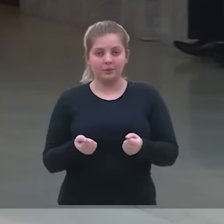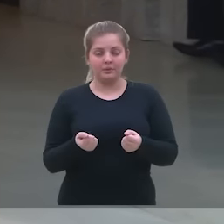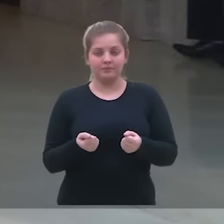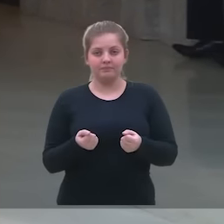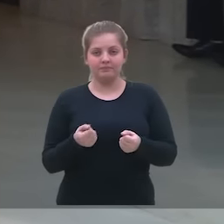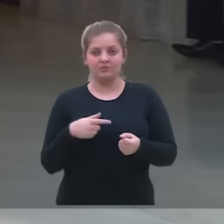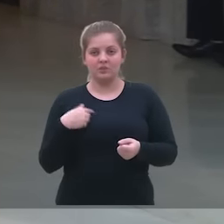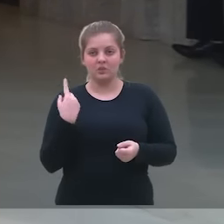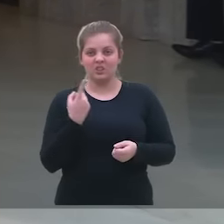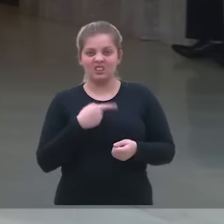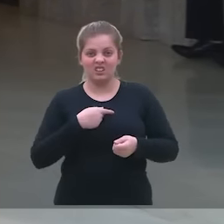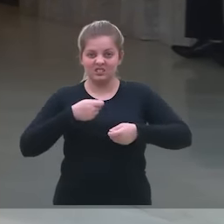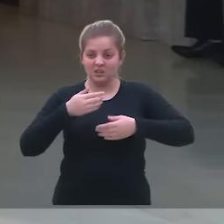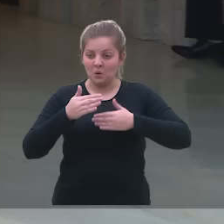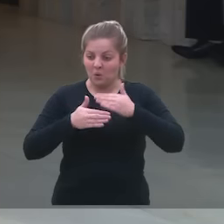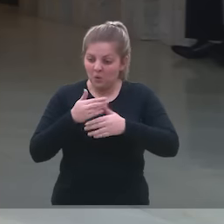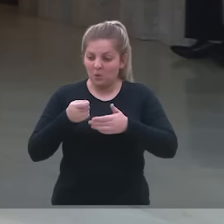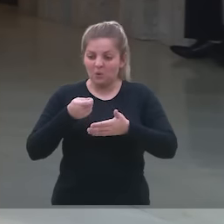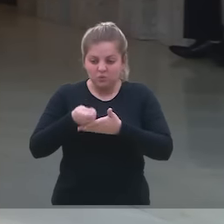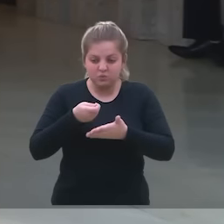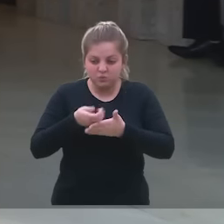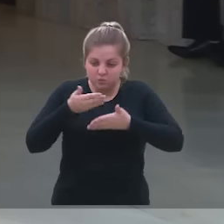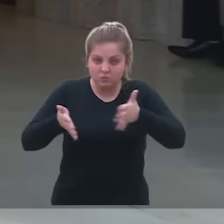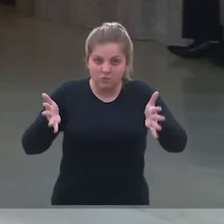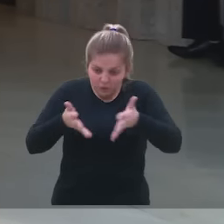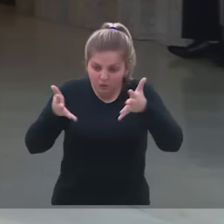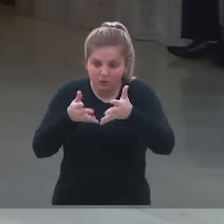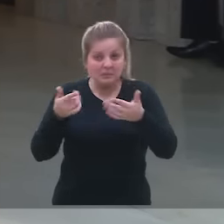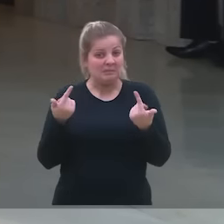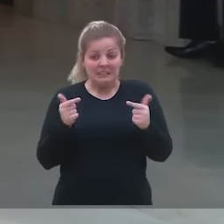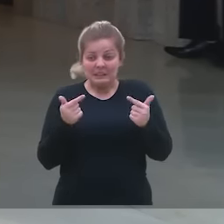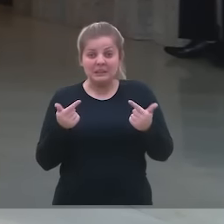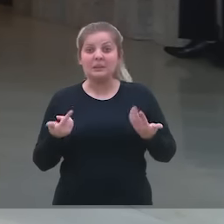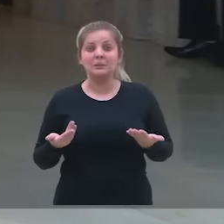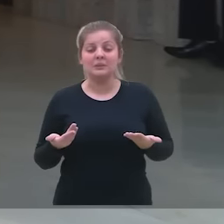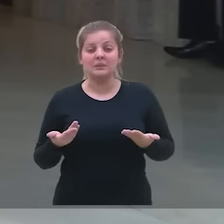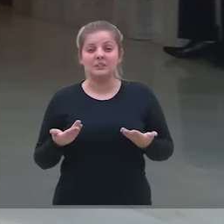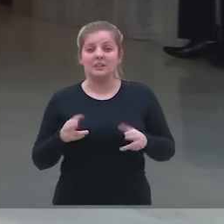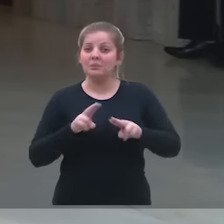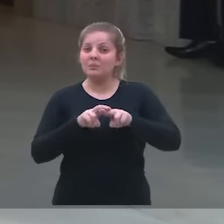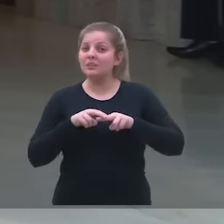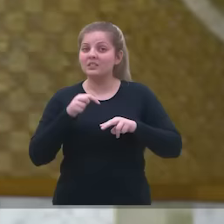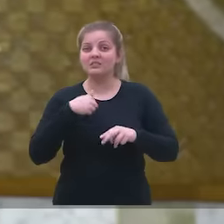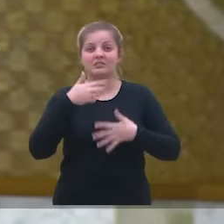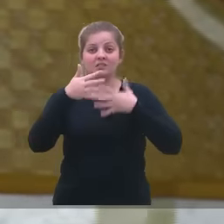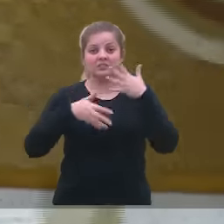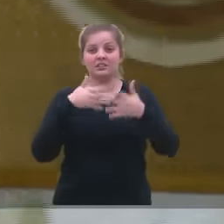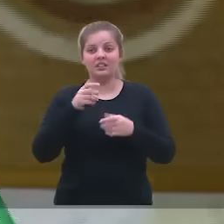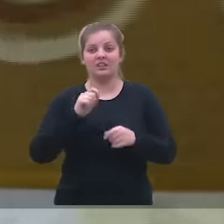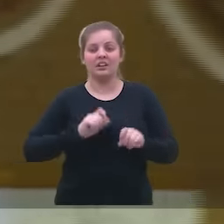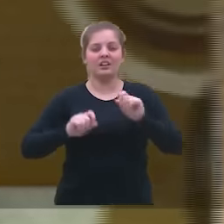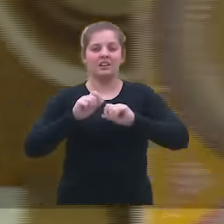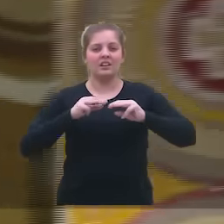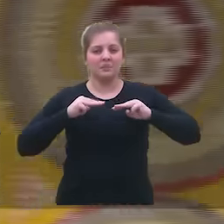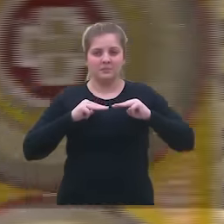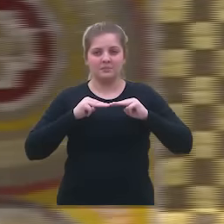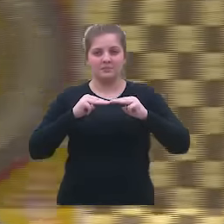não nos esforçamos por nada por isso que eu falei quem é quem